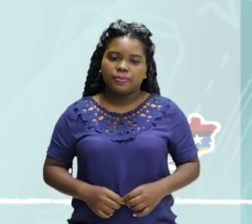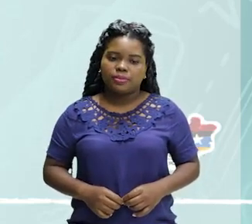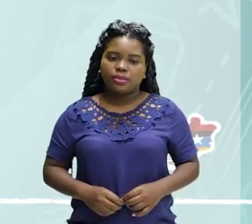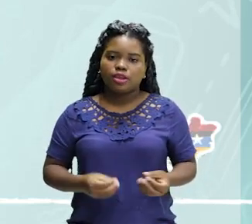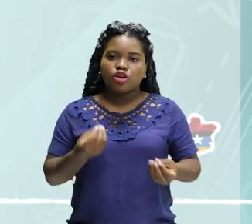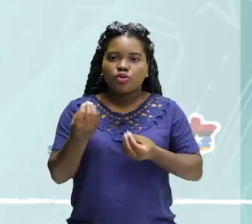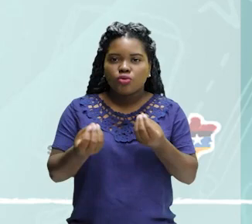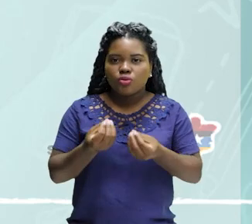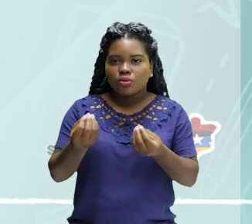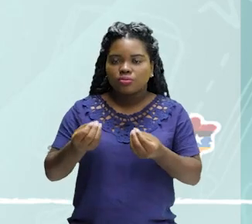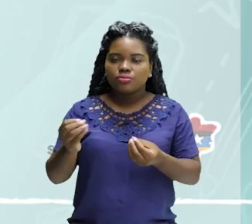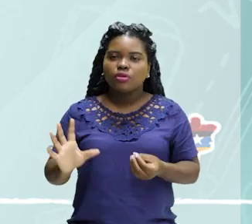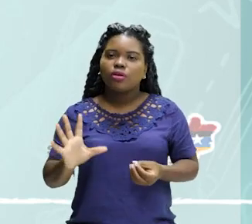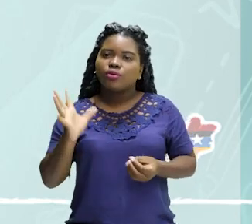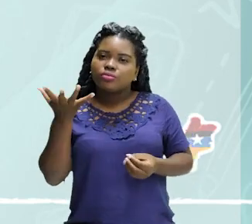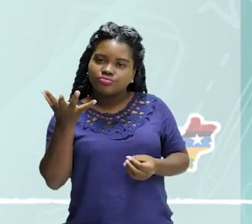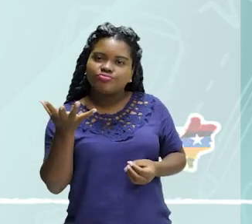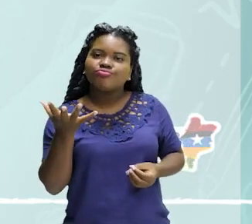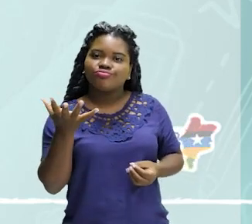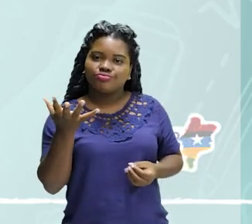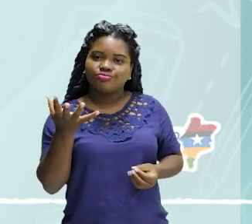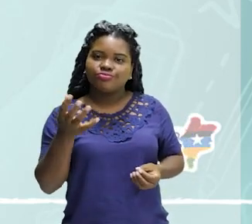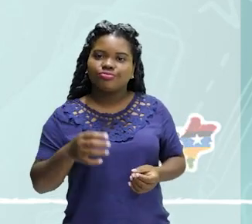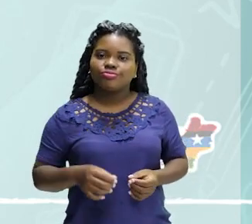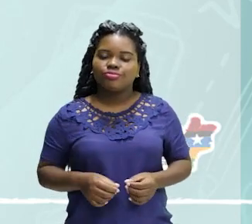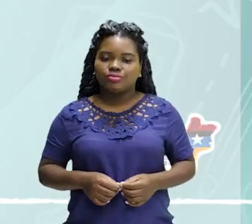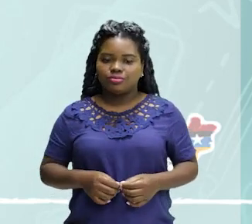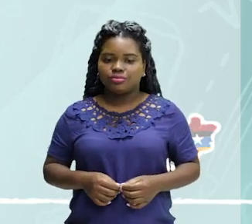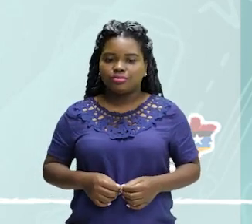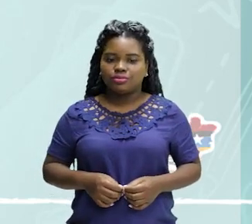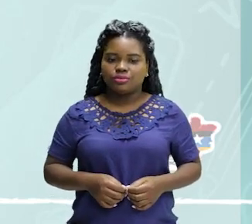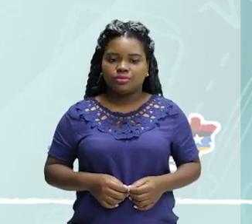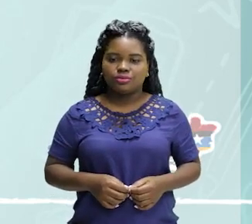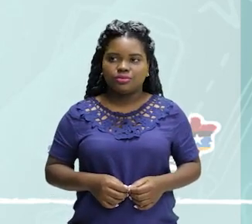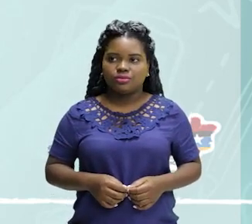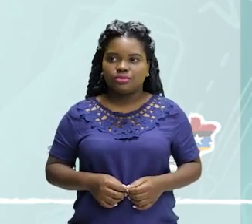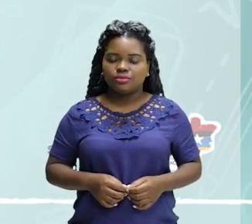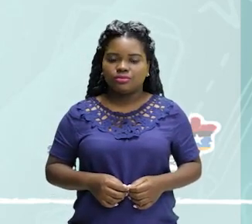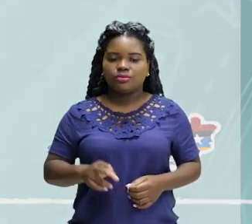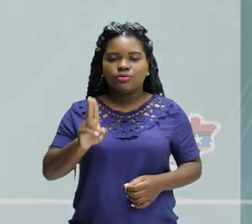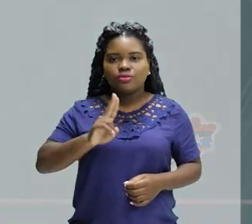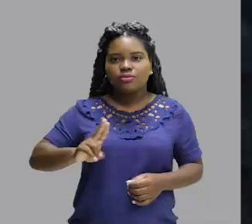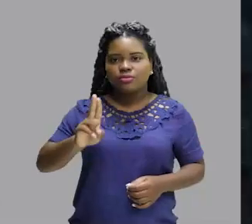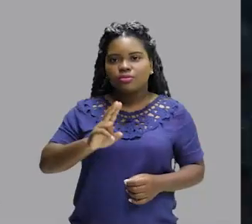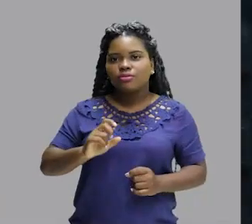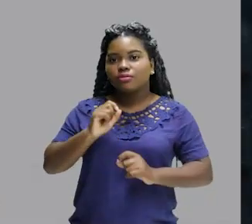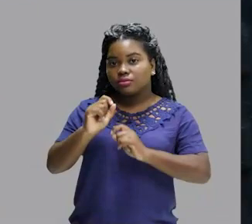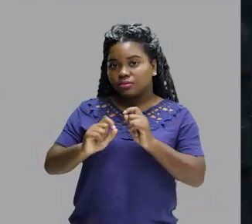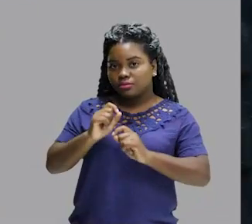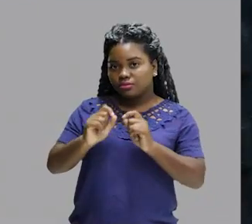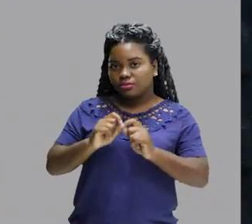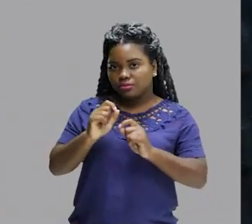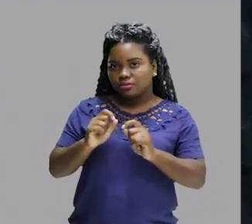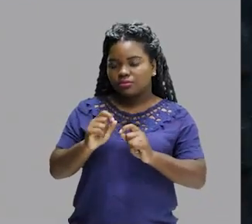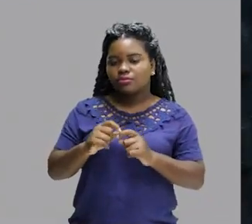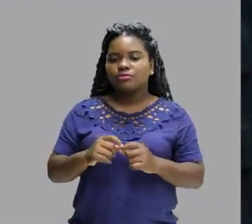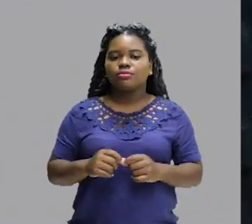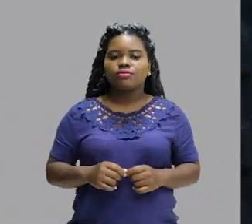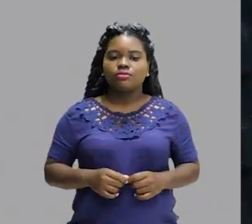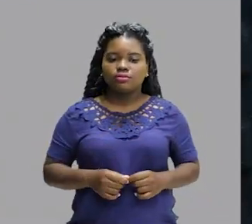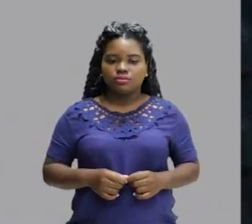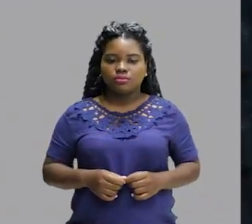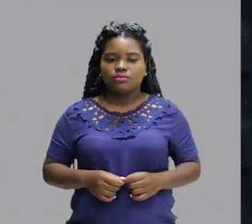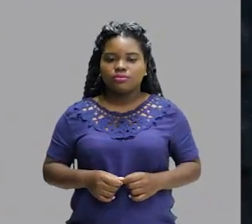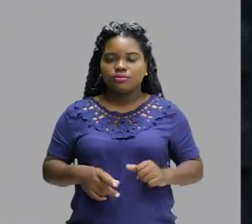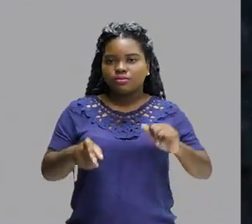gente faz no modo subjuntivo essa composição? Eu vou utilizar o particípio mais o